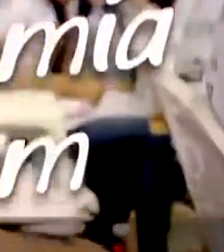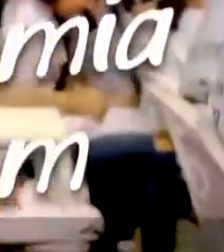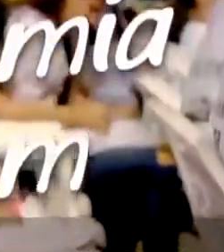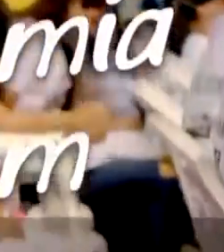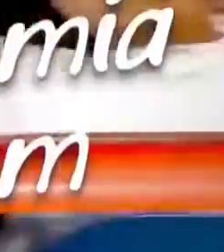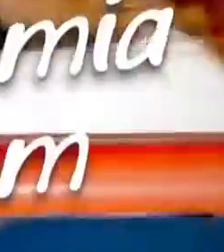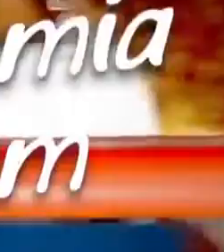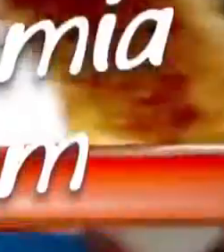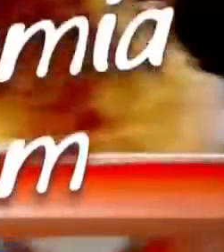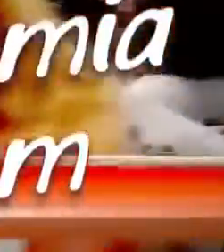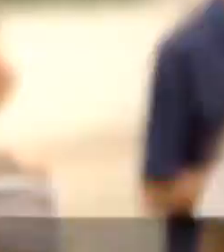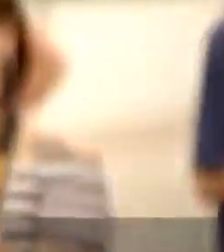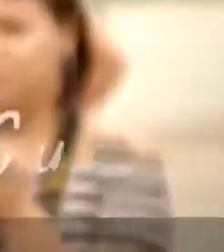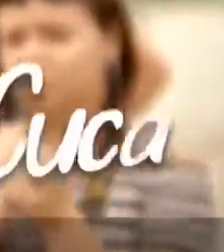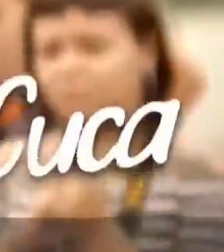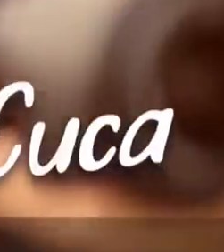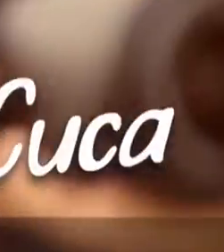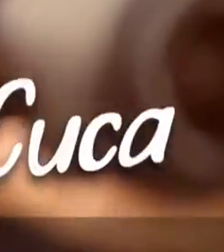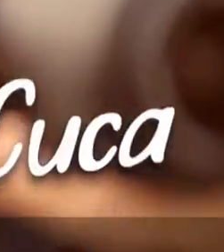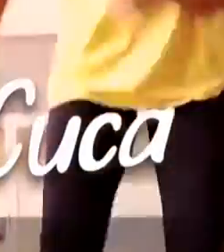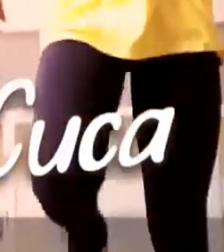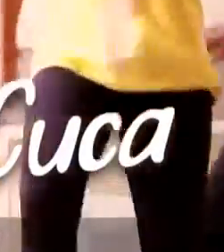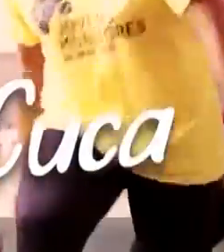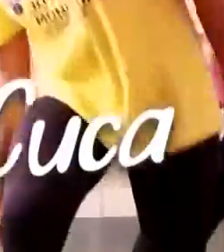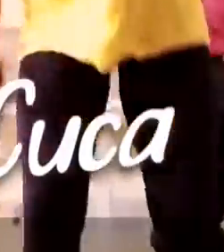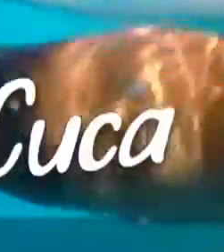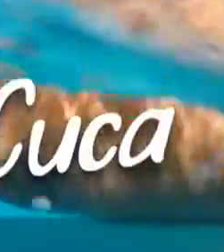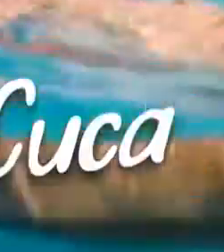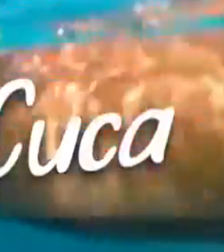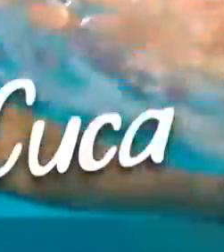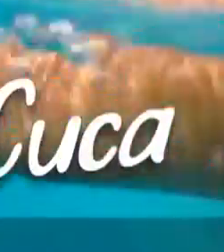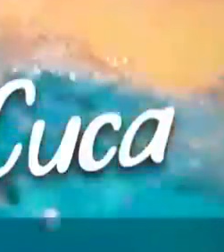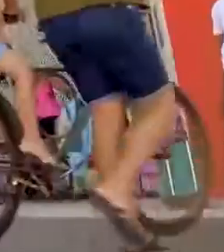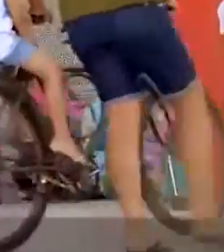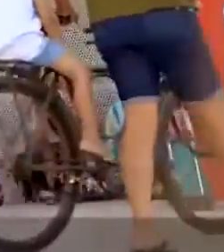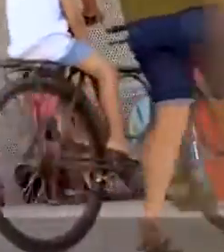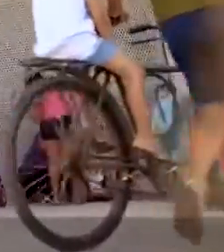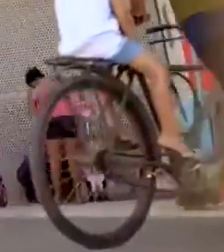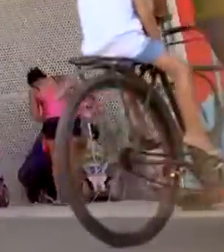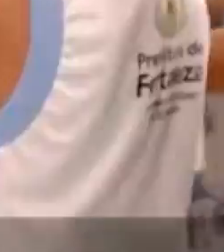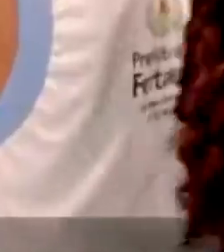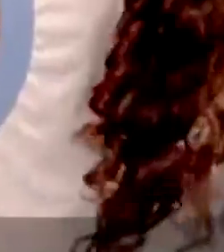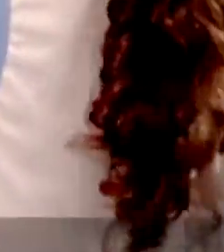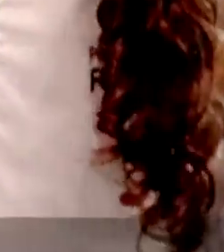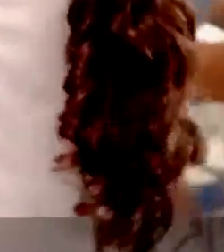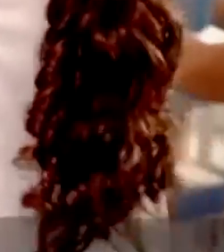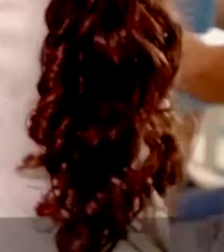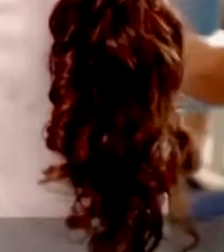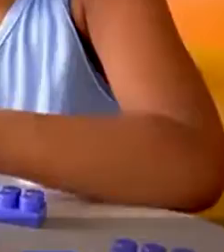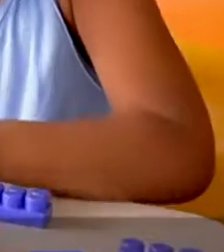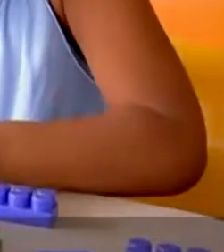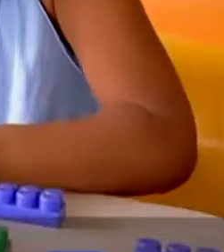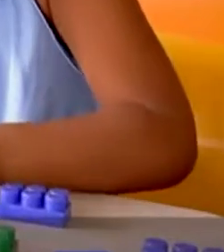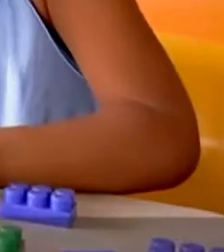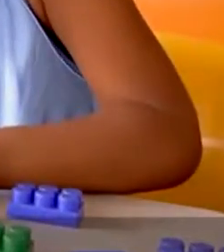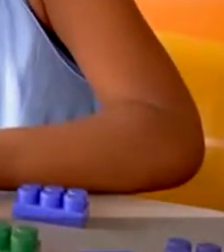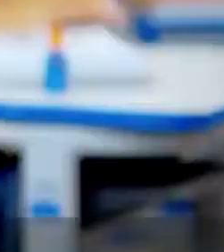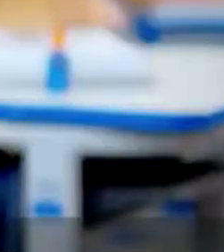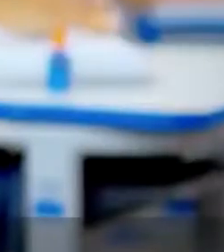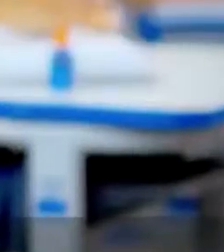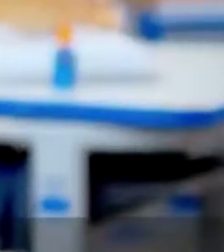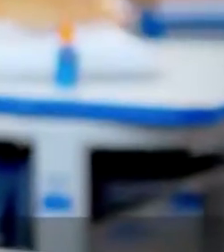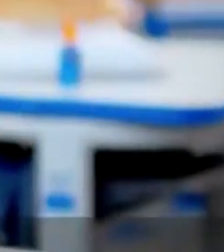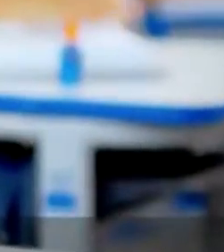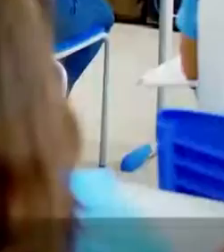Academia Enem, Rede Cuca da Prefeitura, inova com centros de educação infantil e